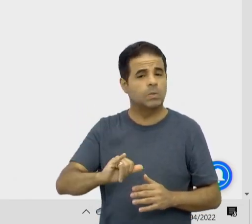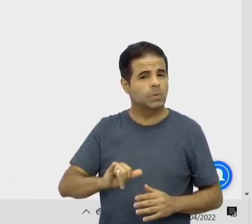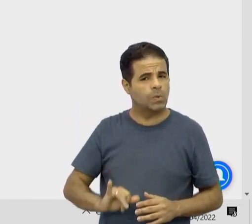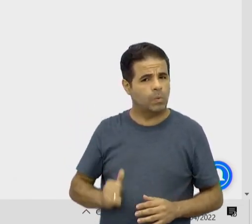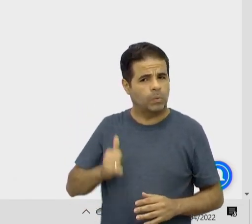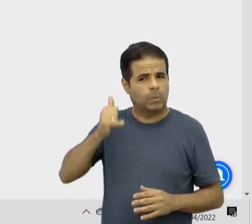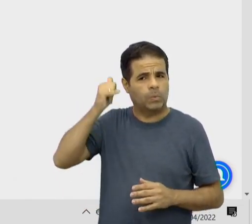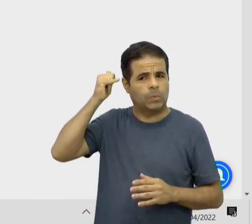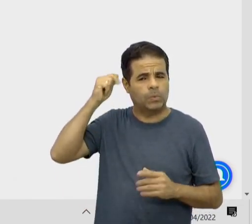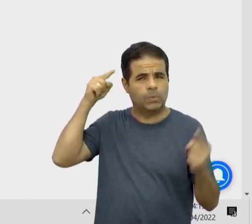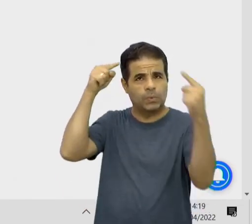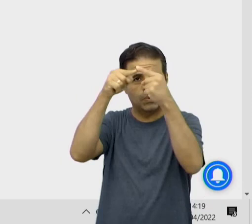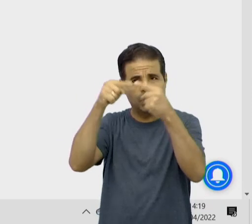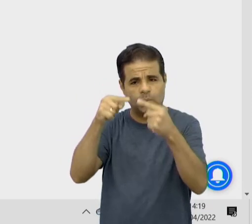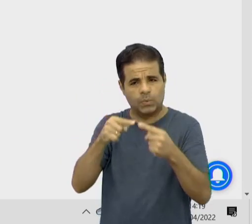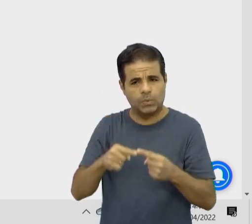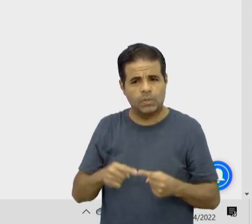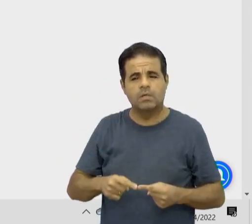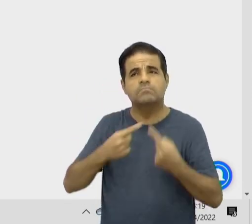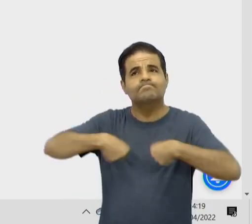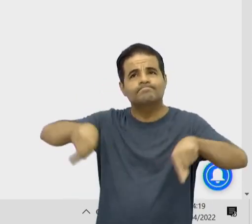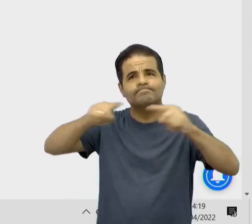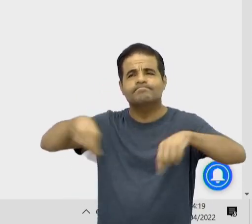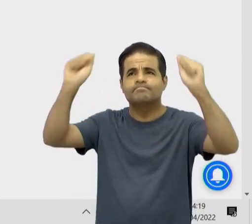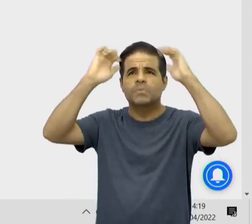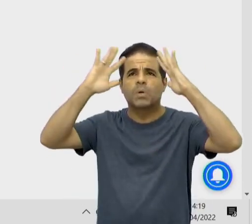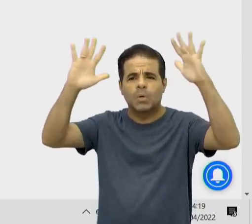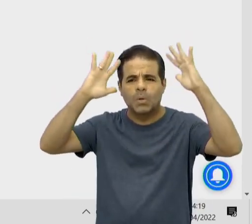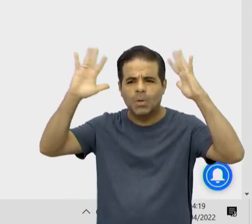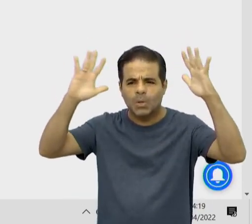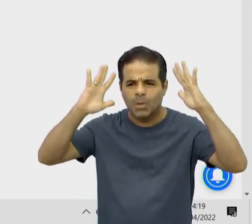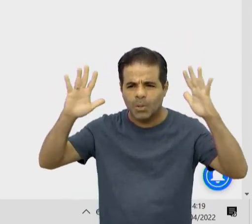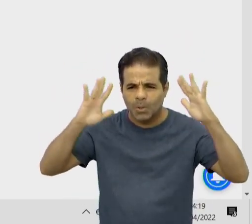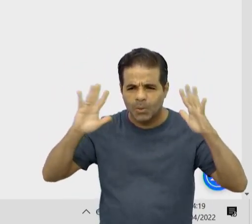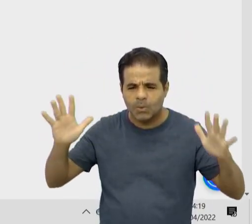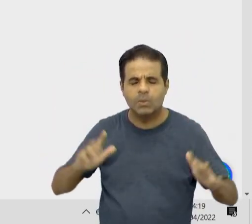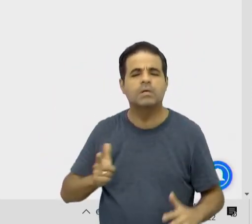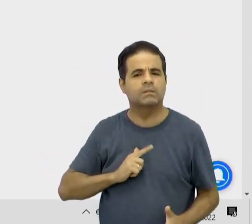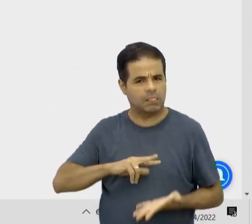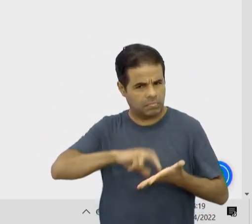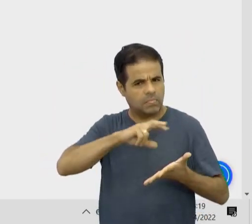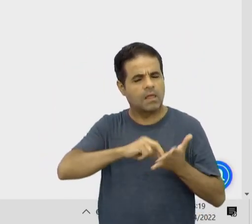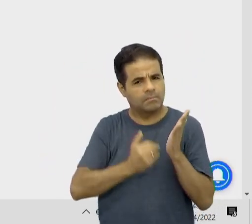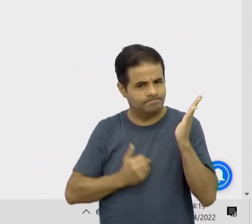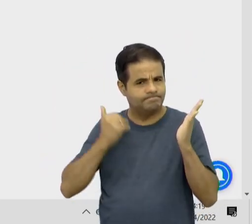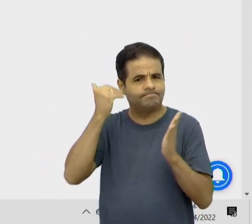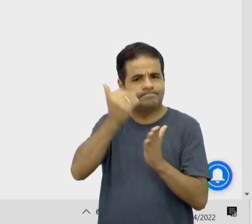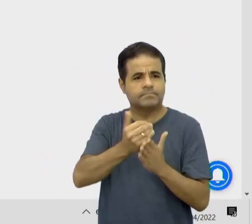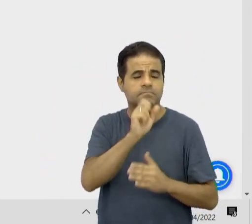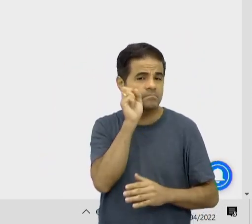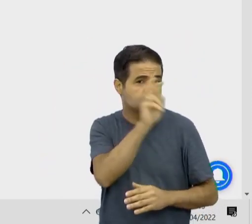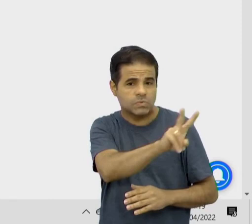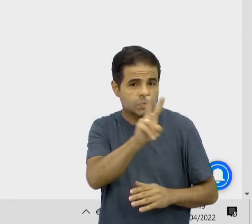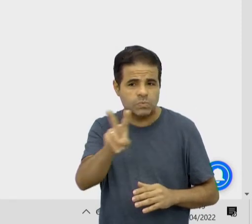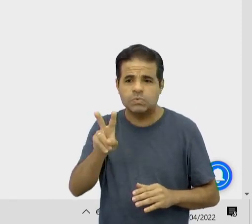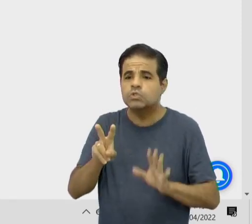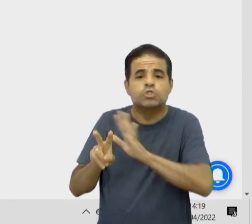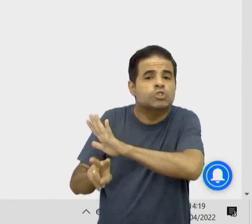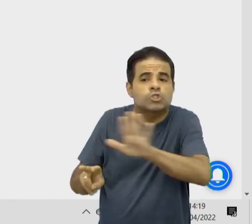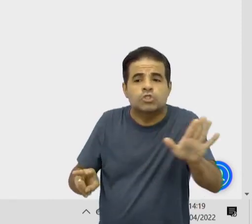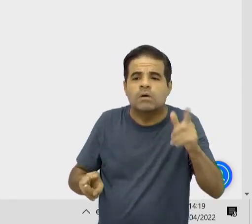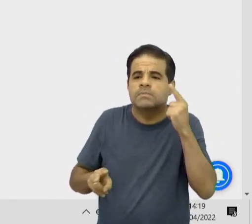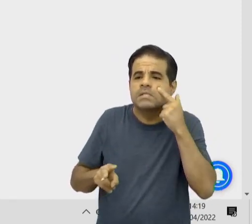aí aplicado. Vamos pensar aí numa taxa um pouco maior, que tem taxas maiores, só para eles verem. Isso é só para